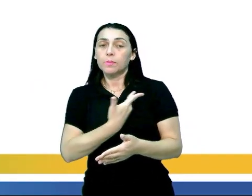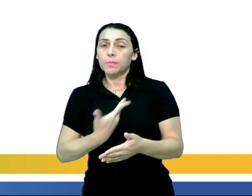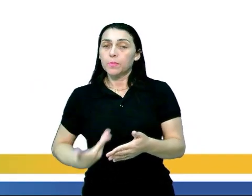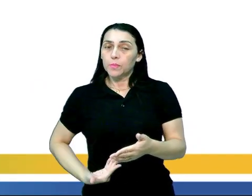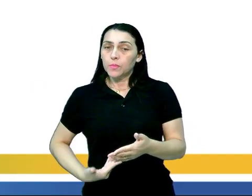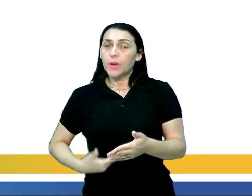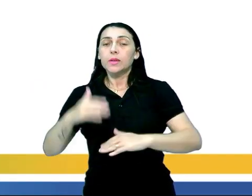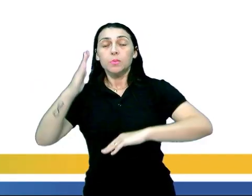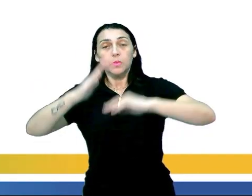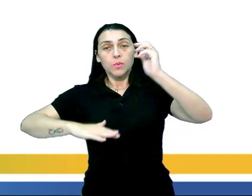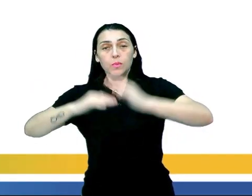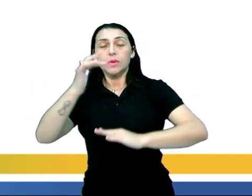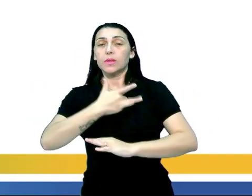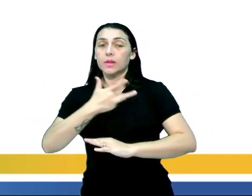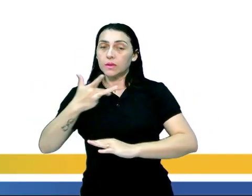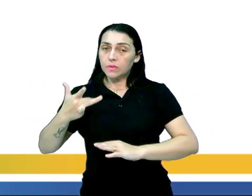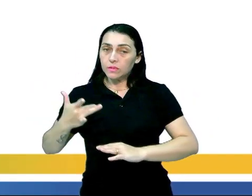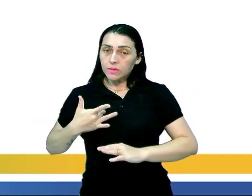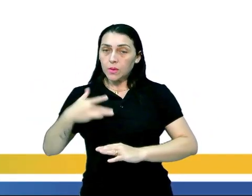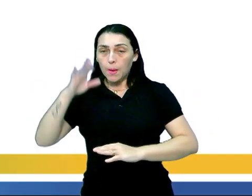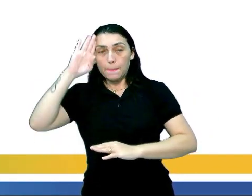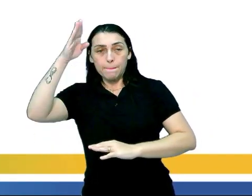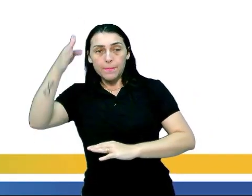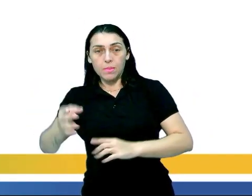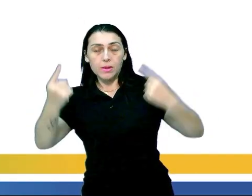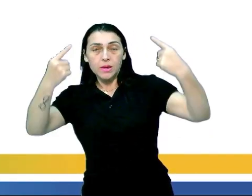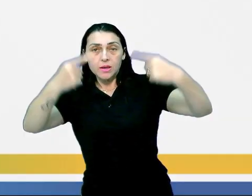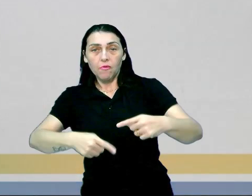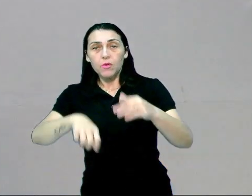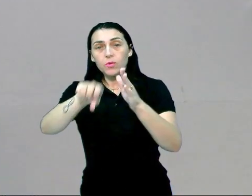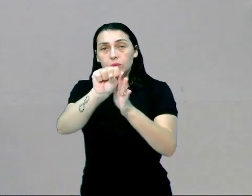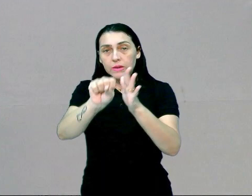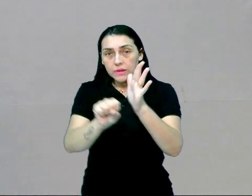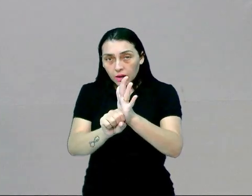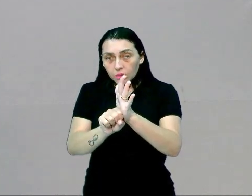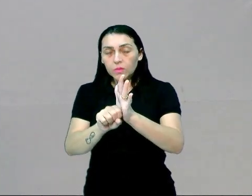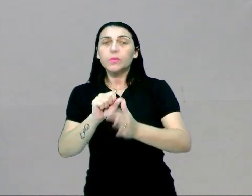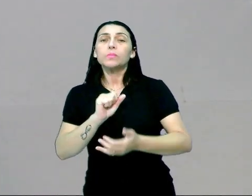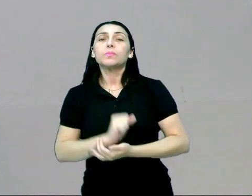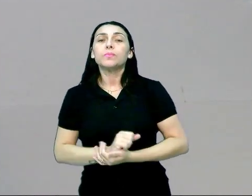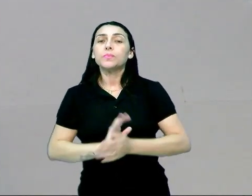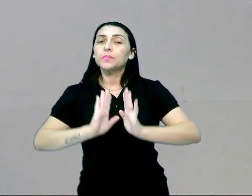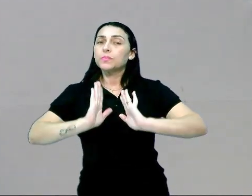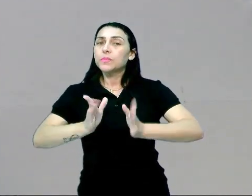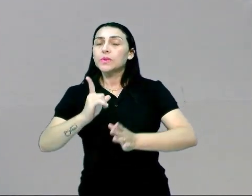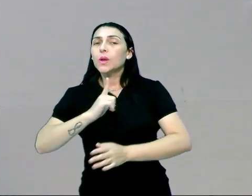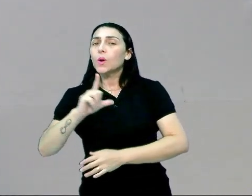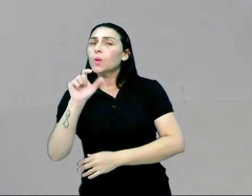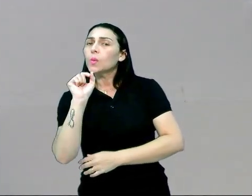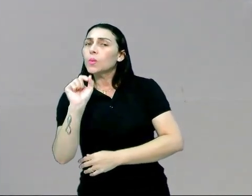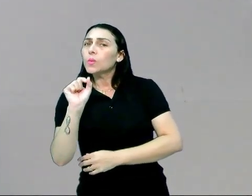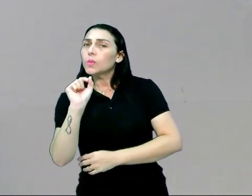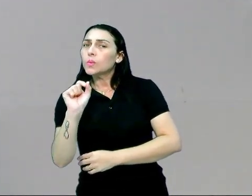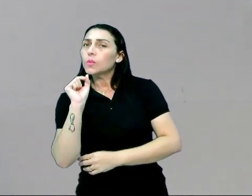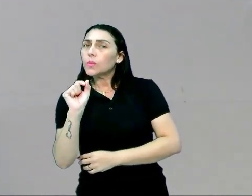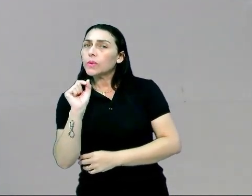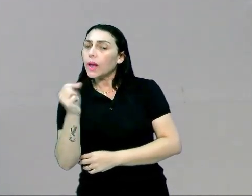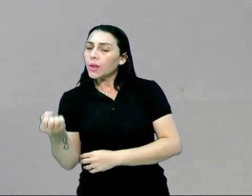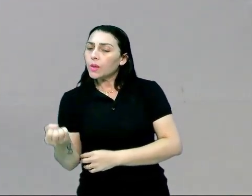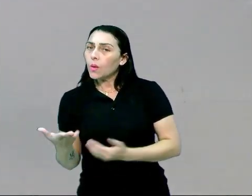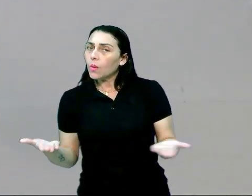muitos profissionais da saúde consideram como um dos principais desafios do século. Então aqui a gente já vai ter o quê? A